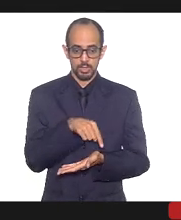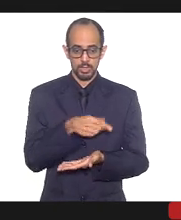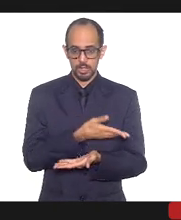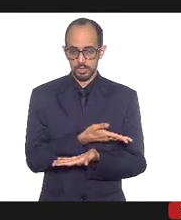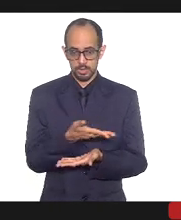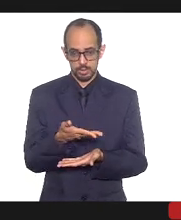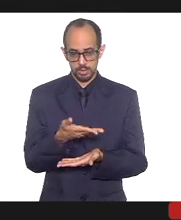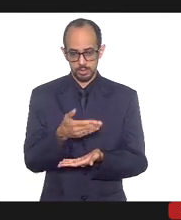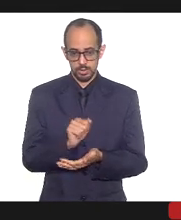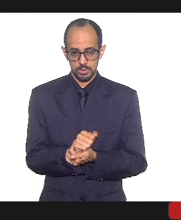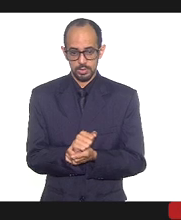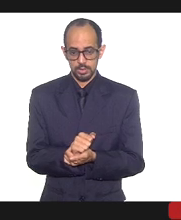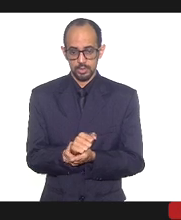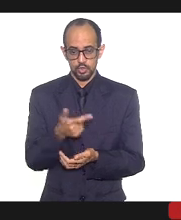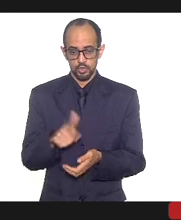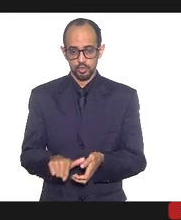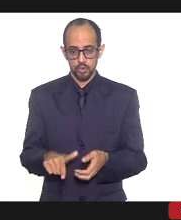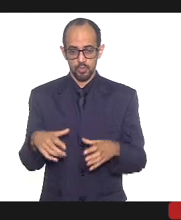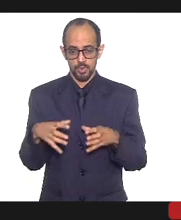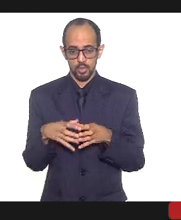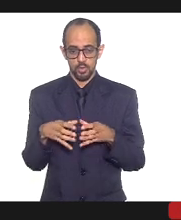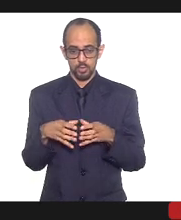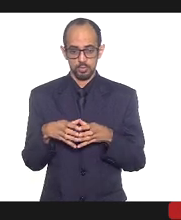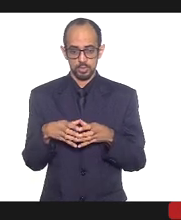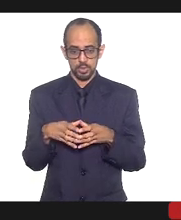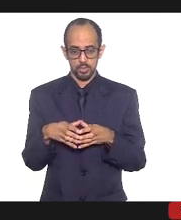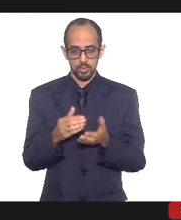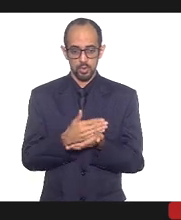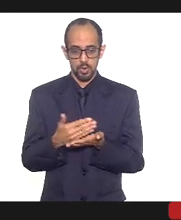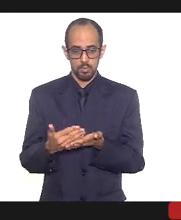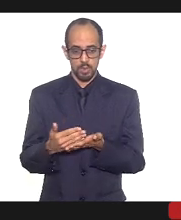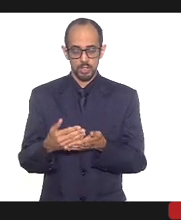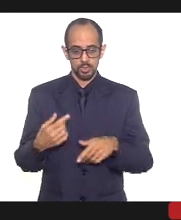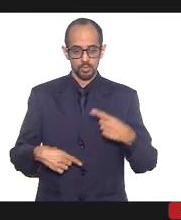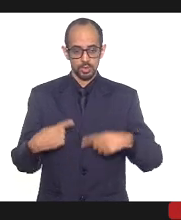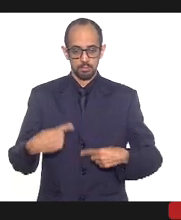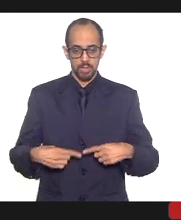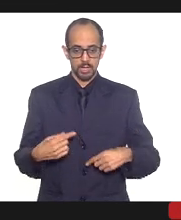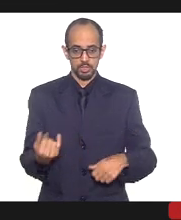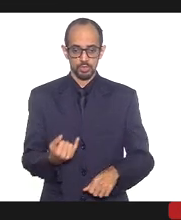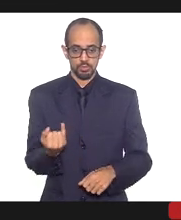a Comissão de Educação inicia um debate extremamente importante